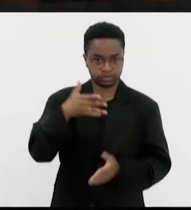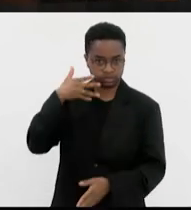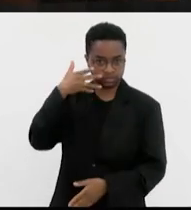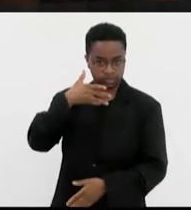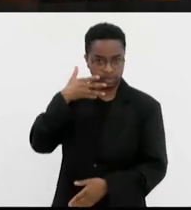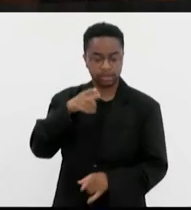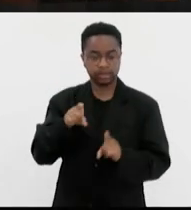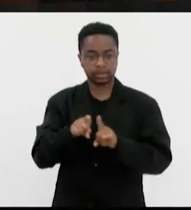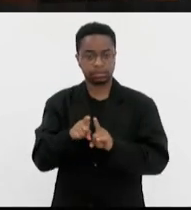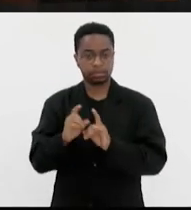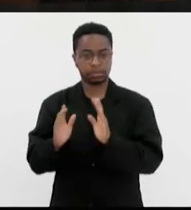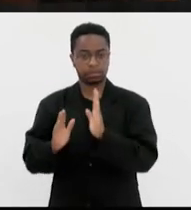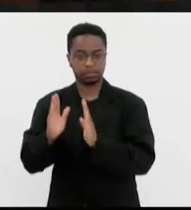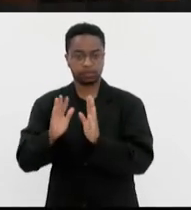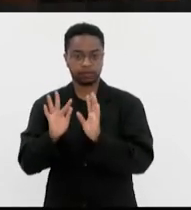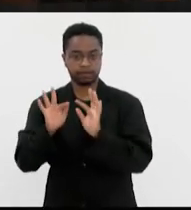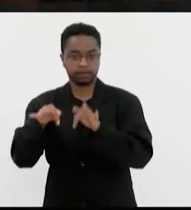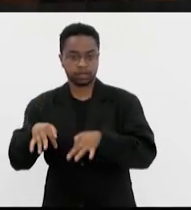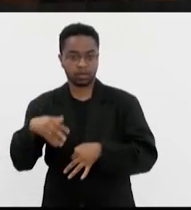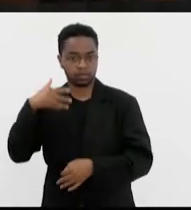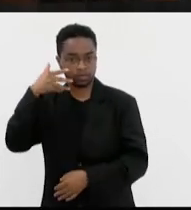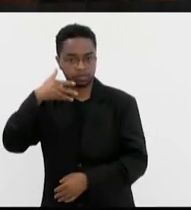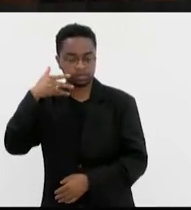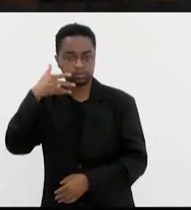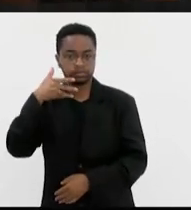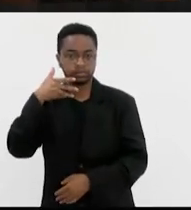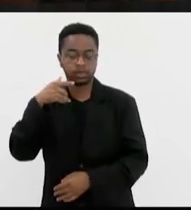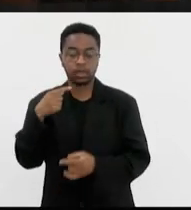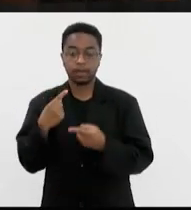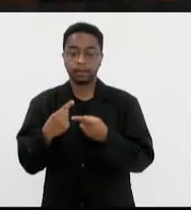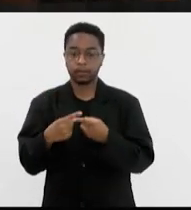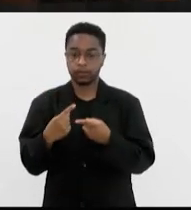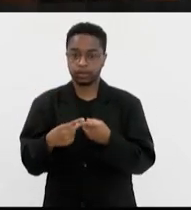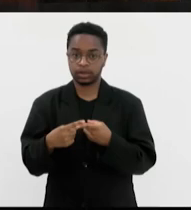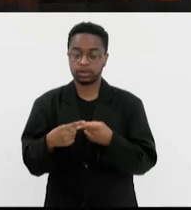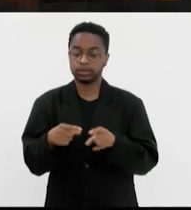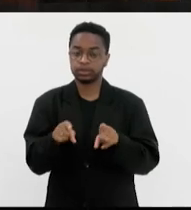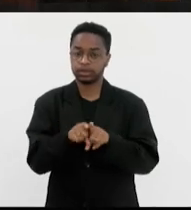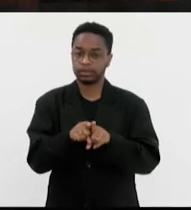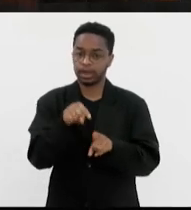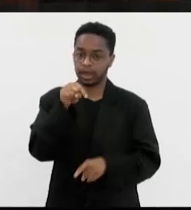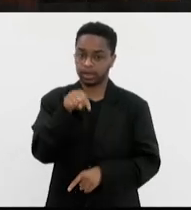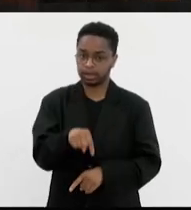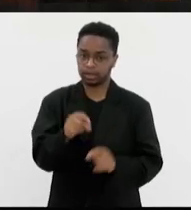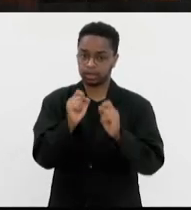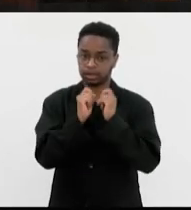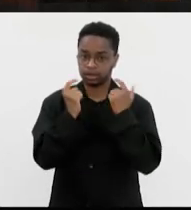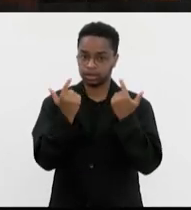expediente final, porque também esta é uma casa